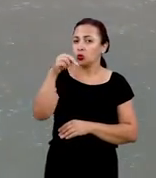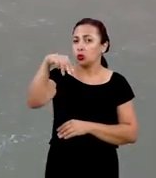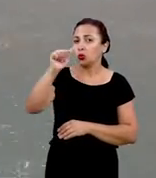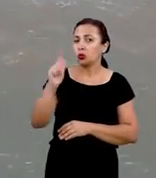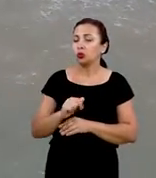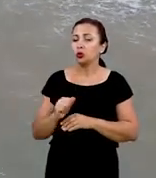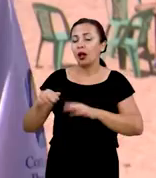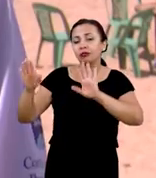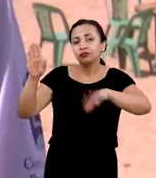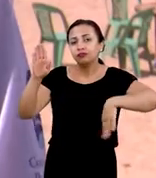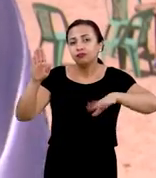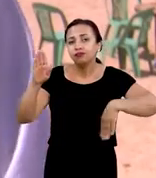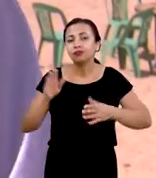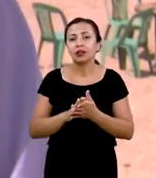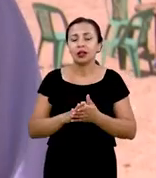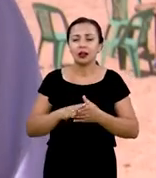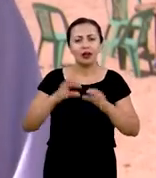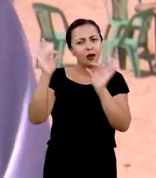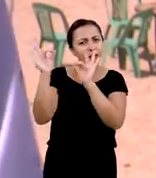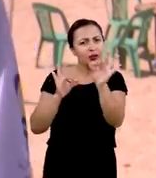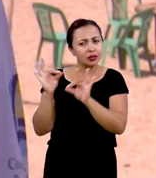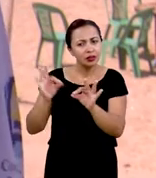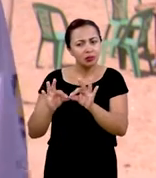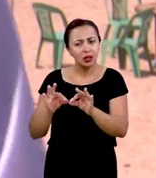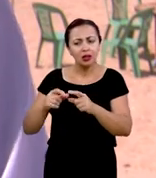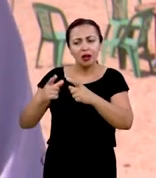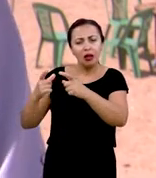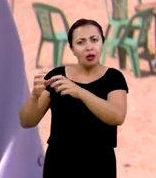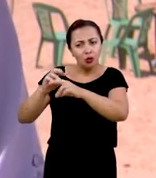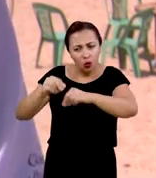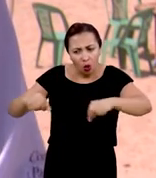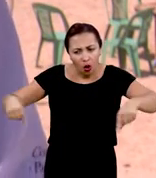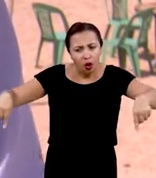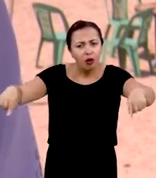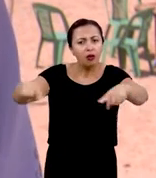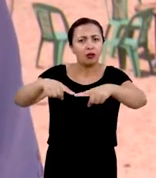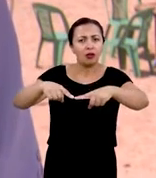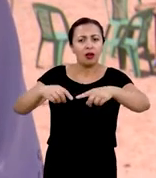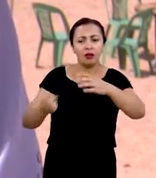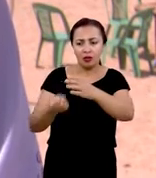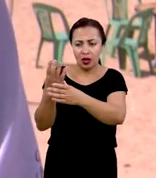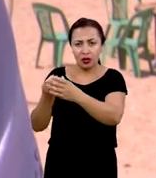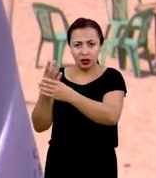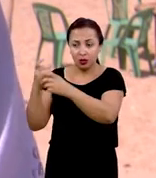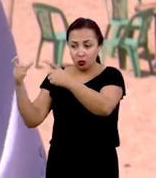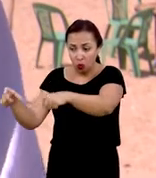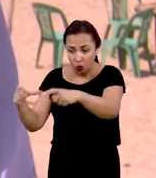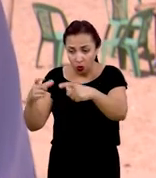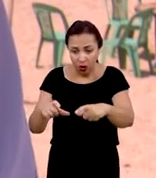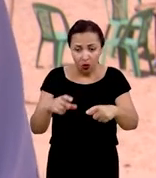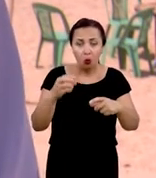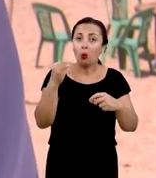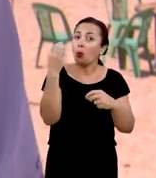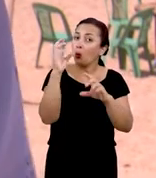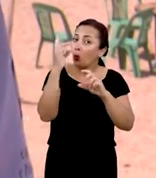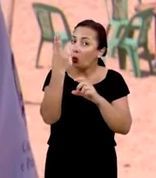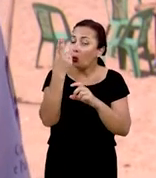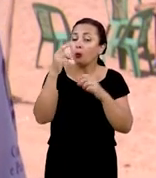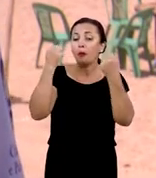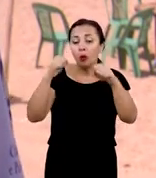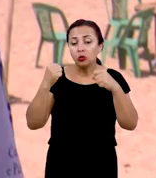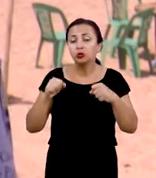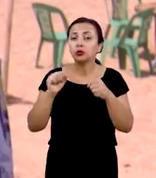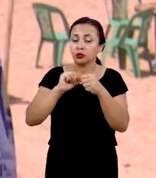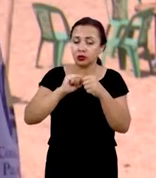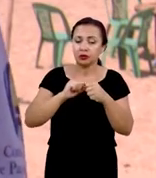ecológico e econômico da zona costeira, que é uma espécie de ordenamento do território. Ele vai criar zonas onde algumas atividades são permitidas e outras